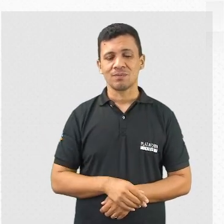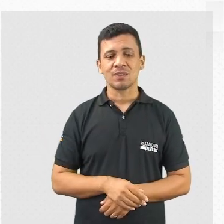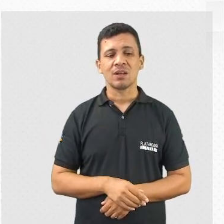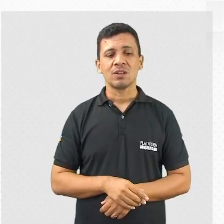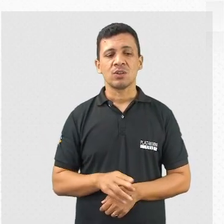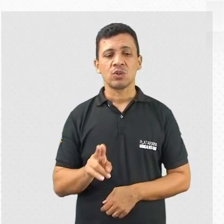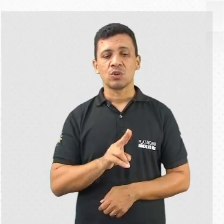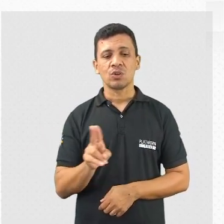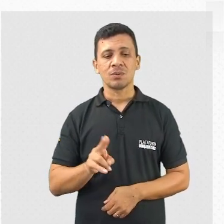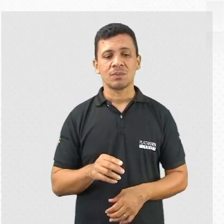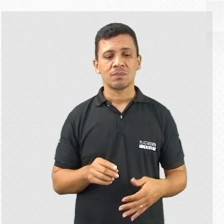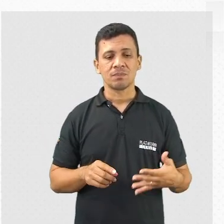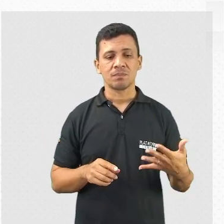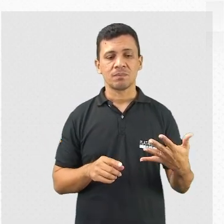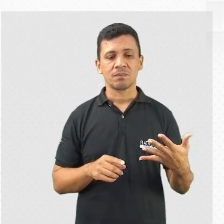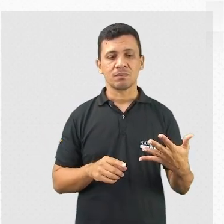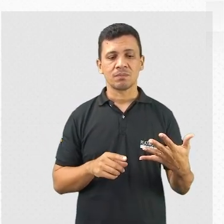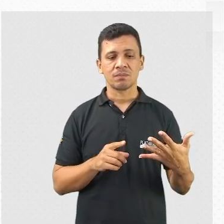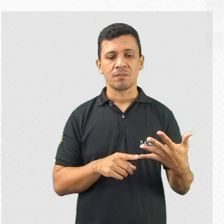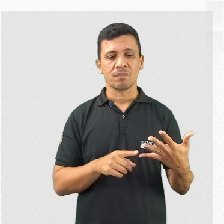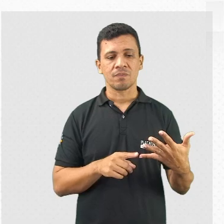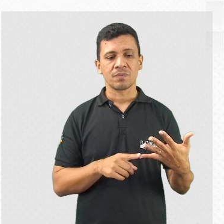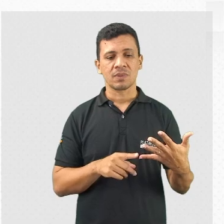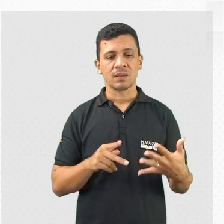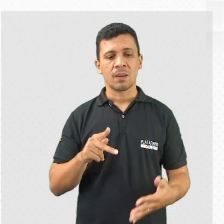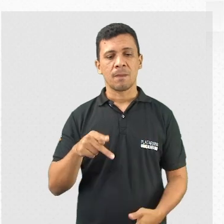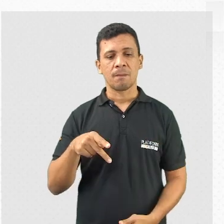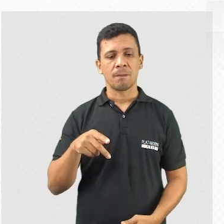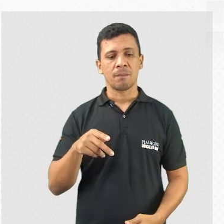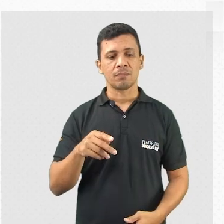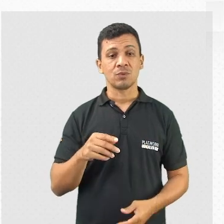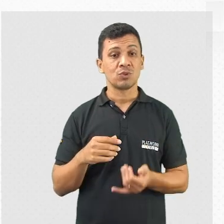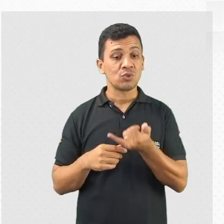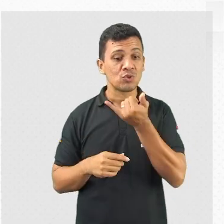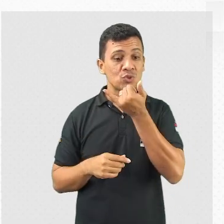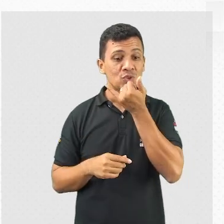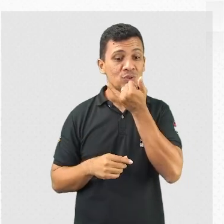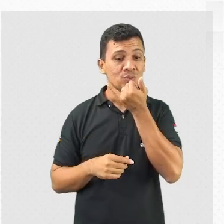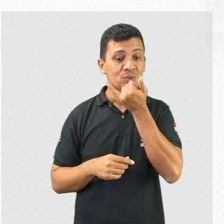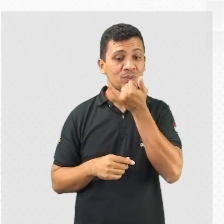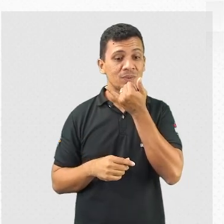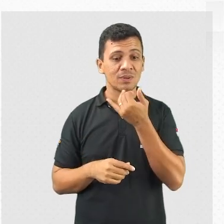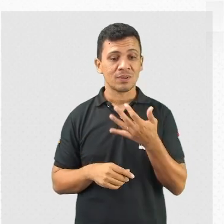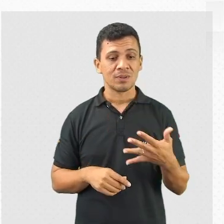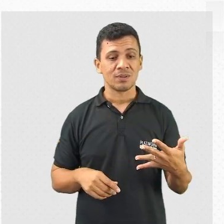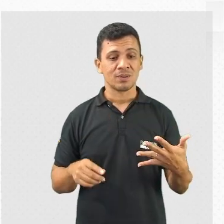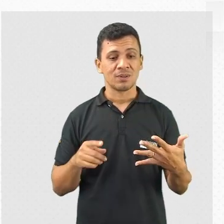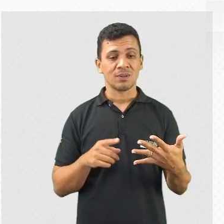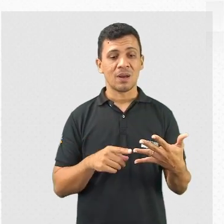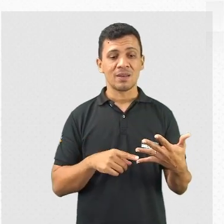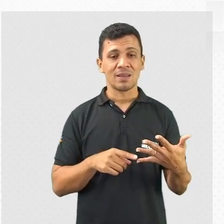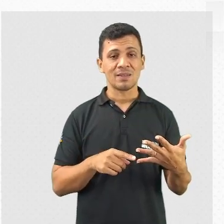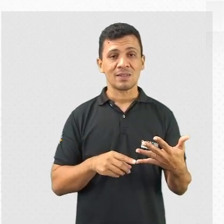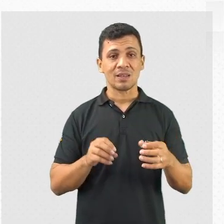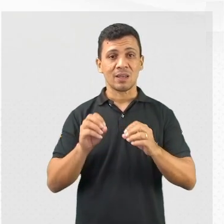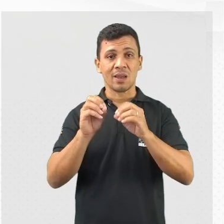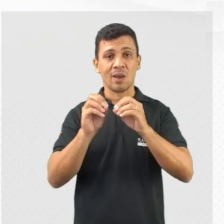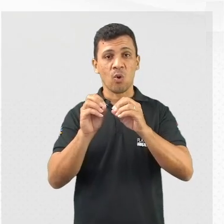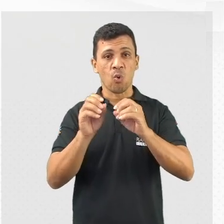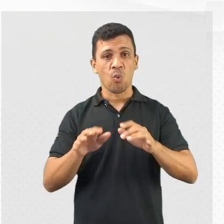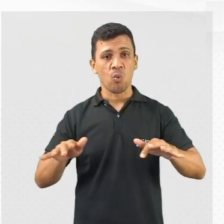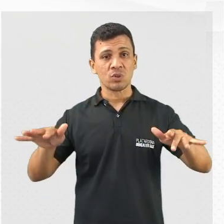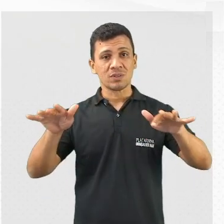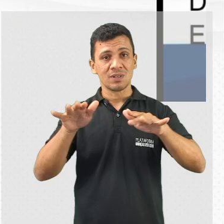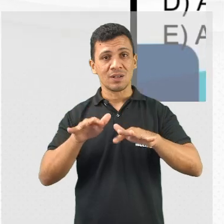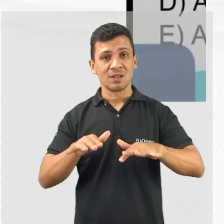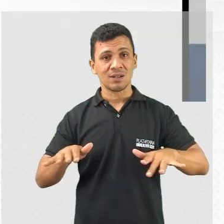foi chamado de Pantalassa, né? Desculpa, melhor dizer, oh, meu Deus, Pantalassa era o oceano, gente, desculpa, tá?